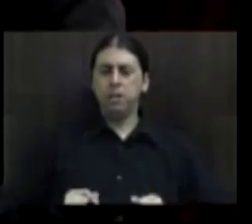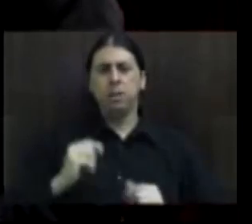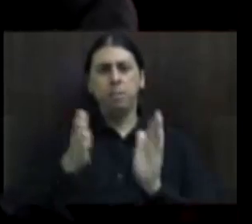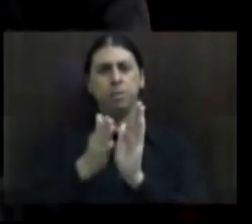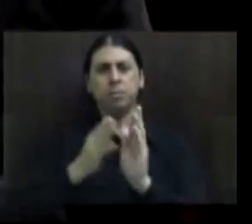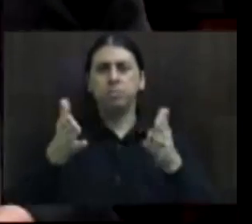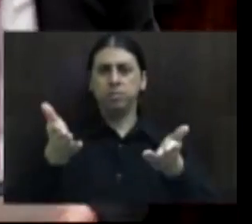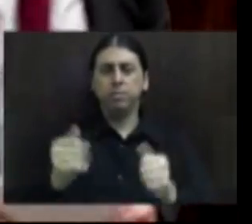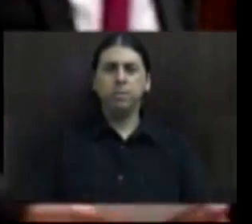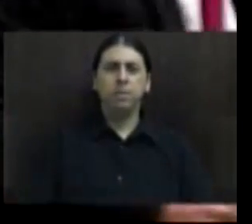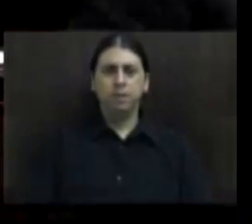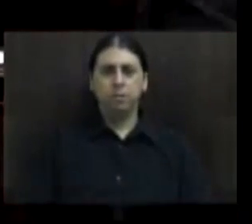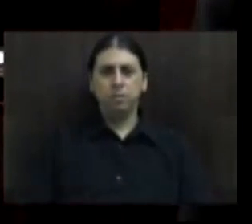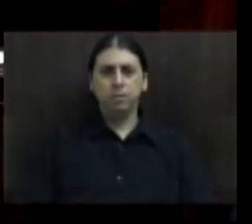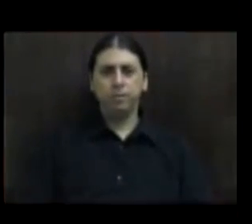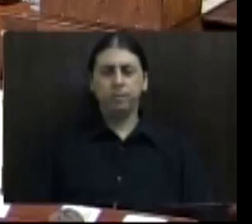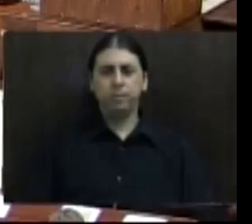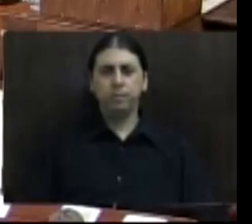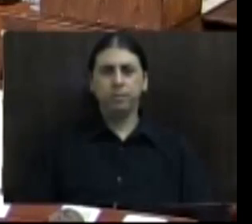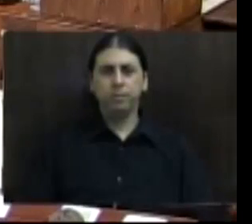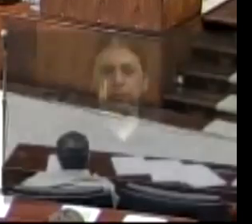Parabéns deputado Obrigado